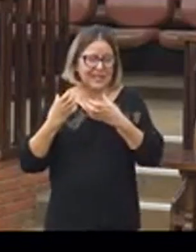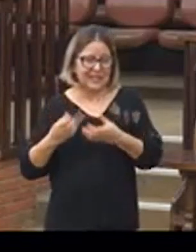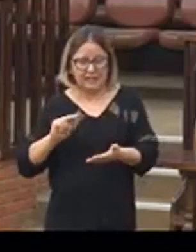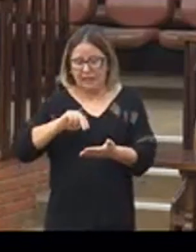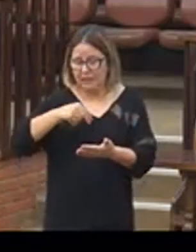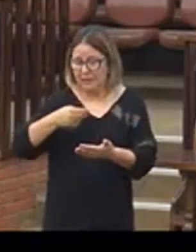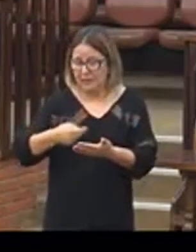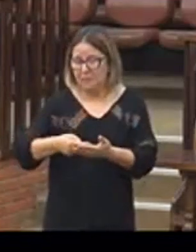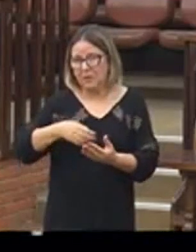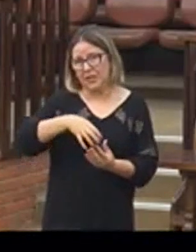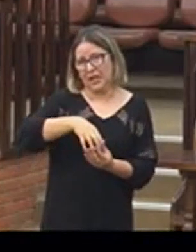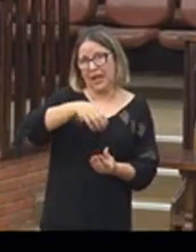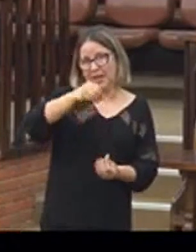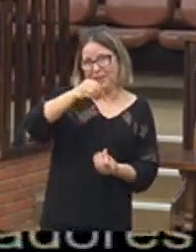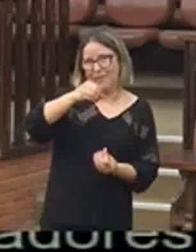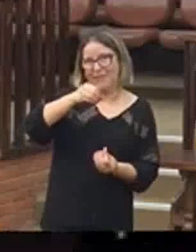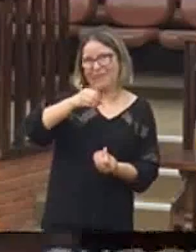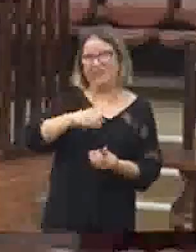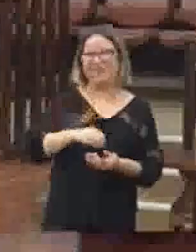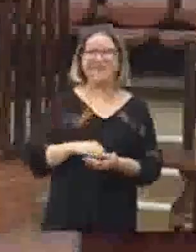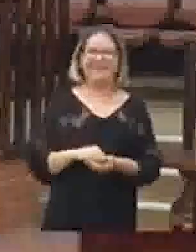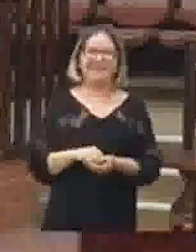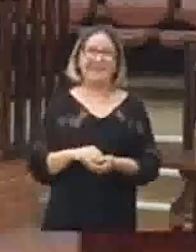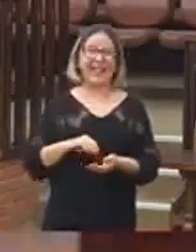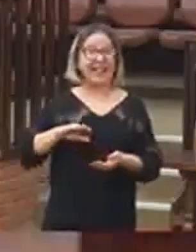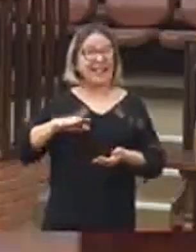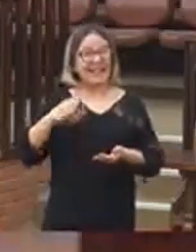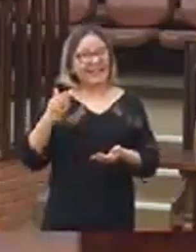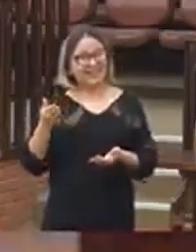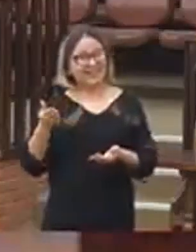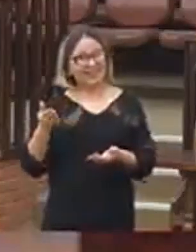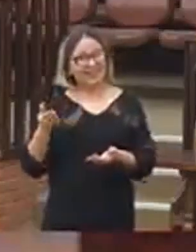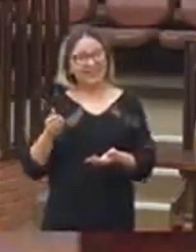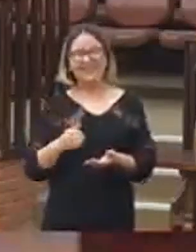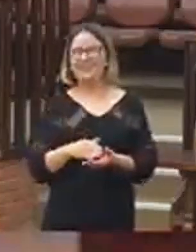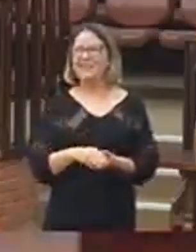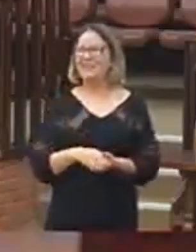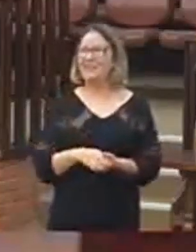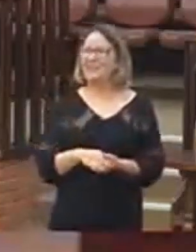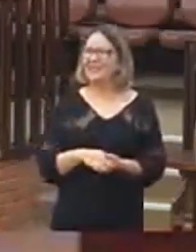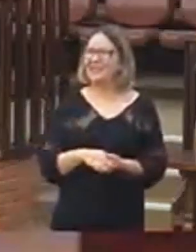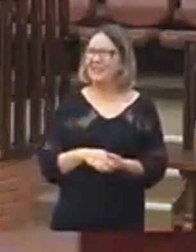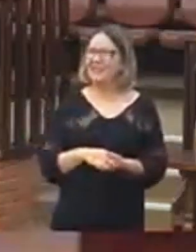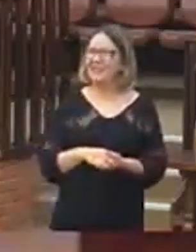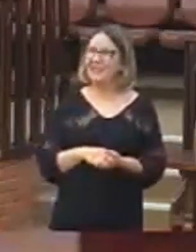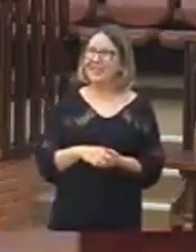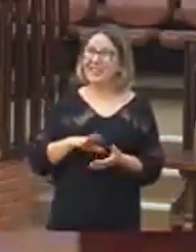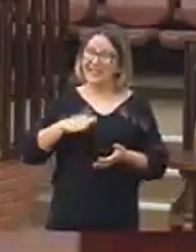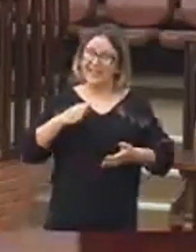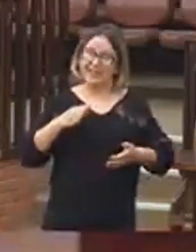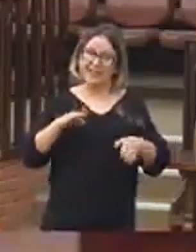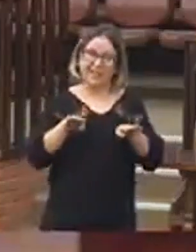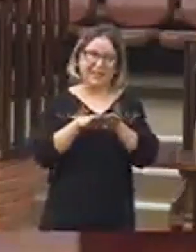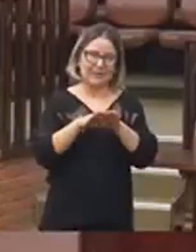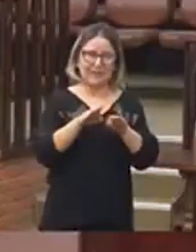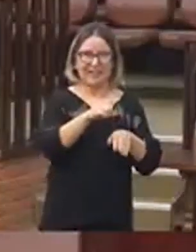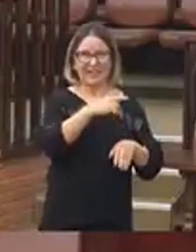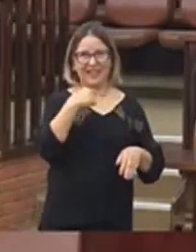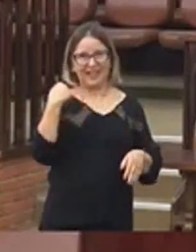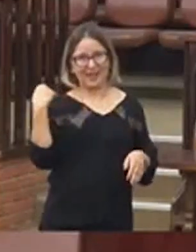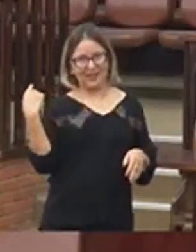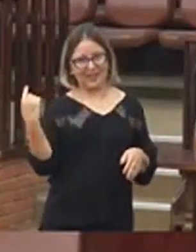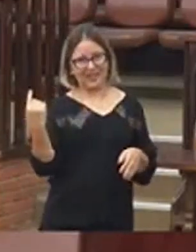Opa! Portanto, olha só. portanto, também nós,